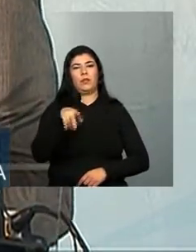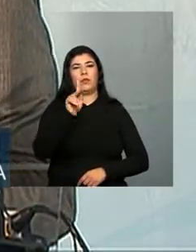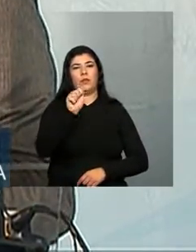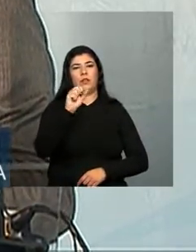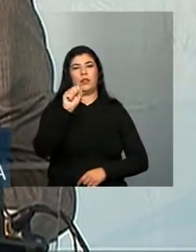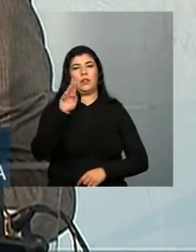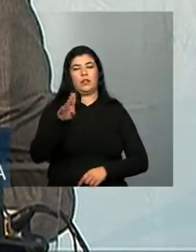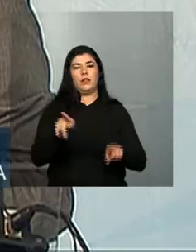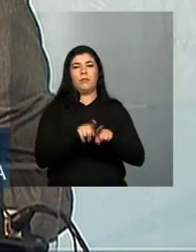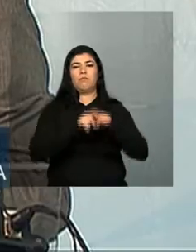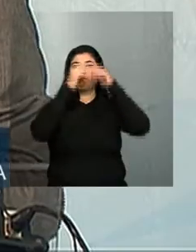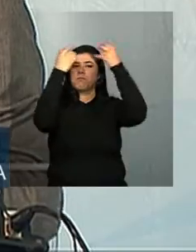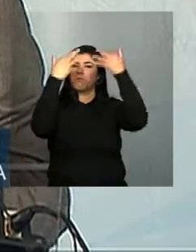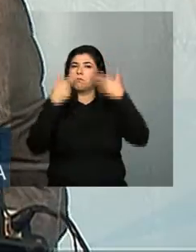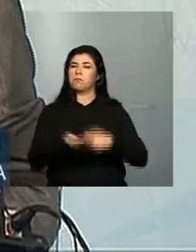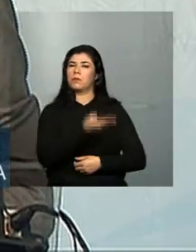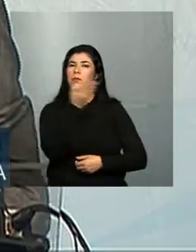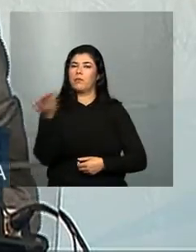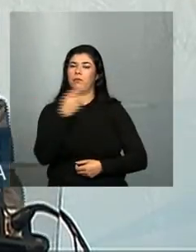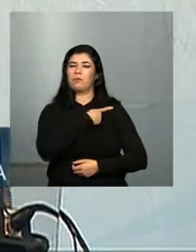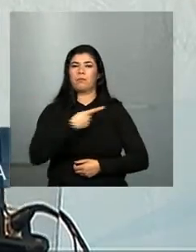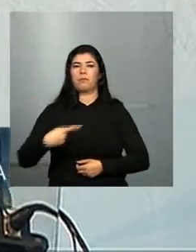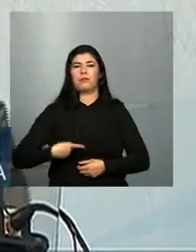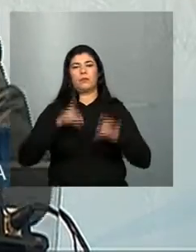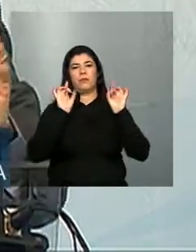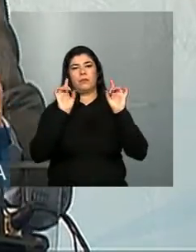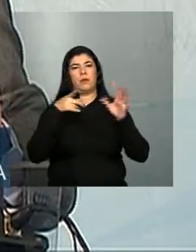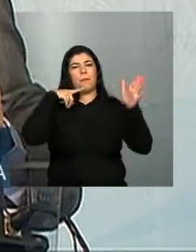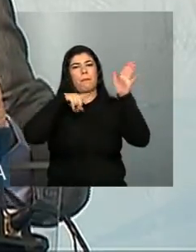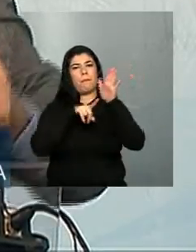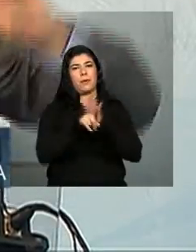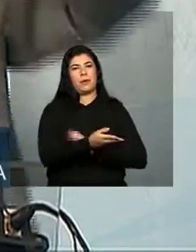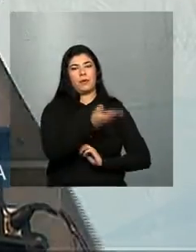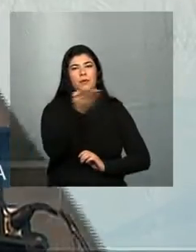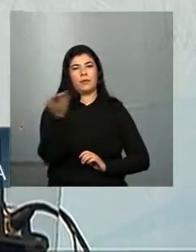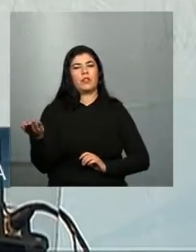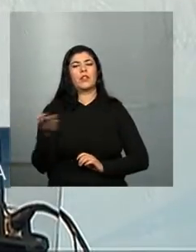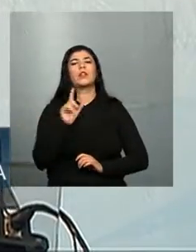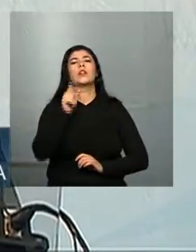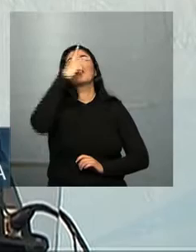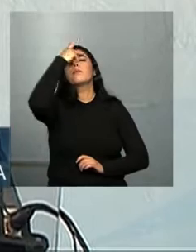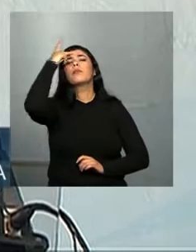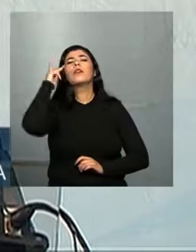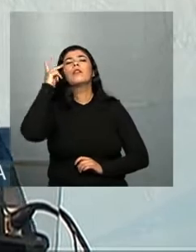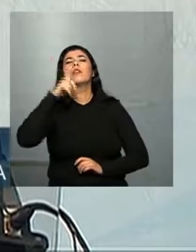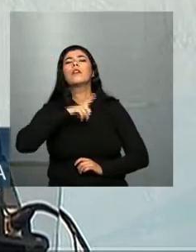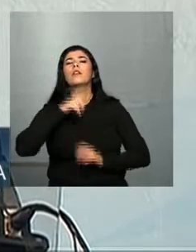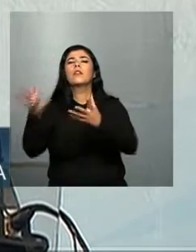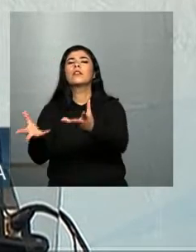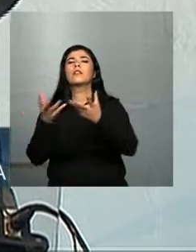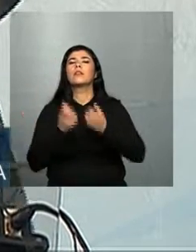presidenta, e eu quero me dirigir e perguntar inicialmente a vocês, quem aqui vai receber uma